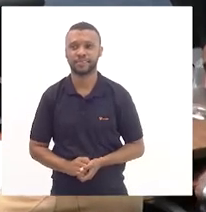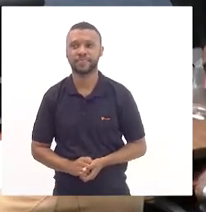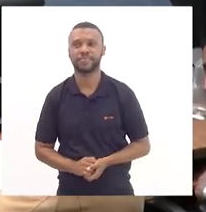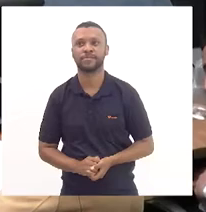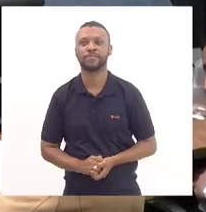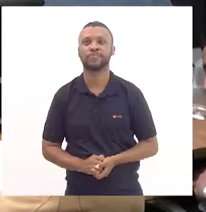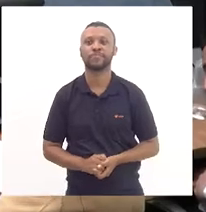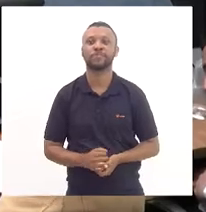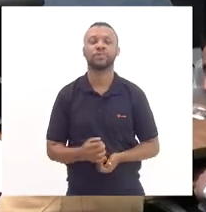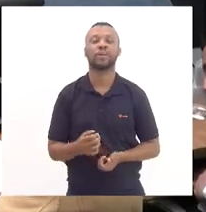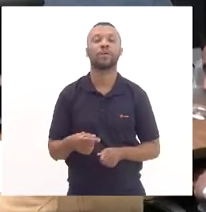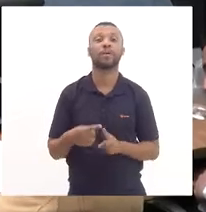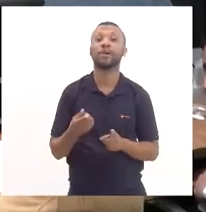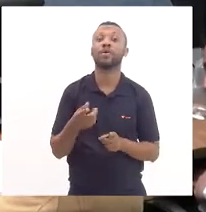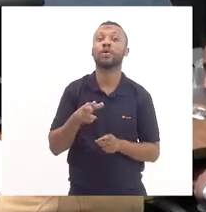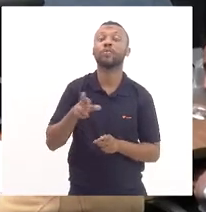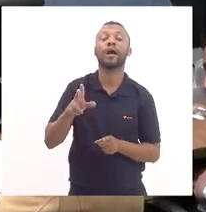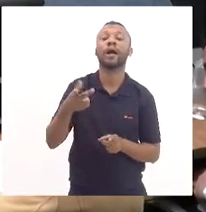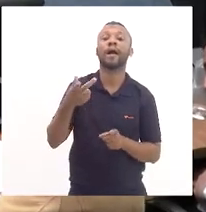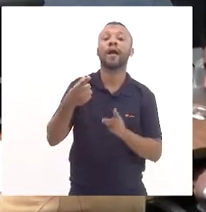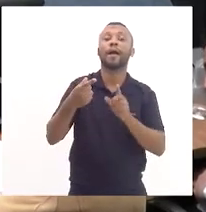Projeção. Não, porque na verdade não é projeção.